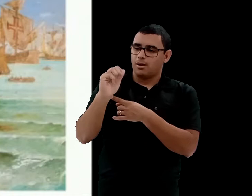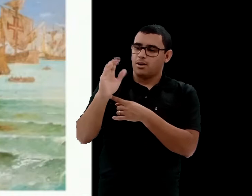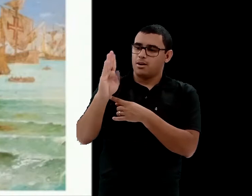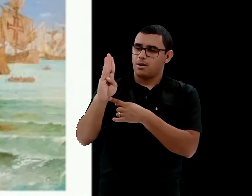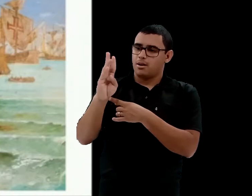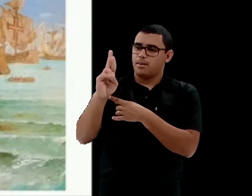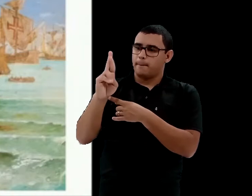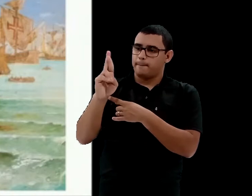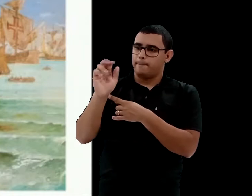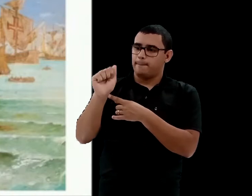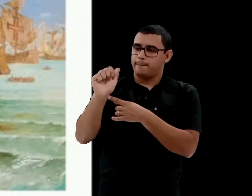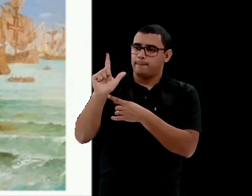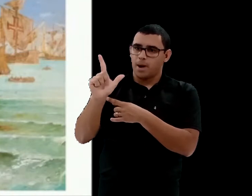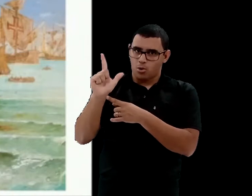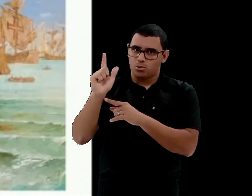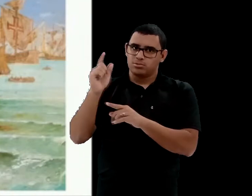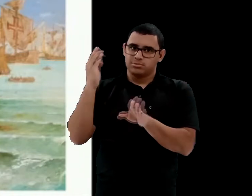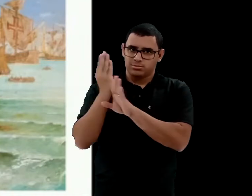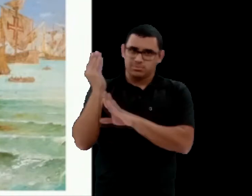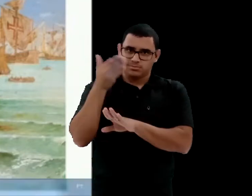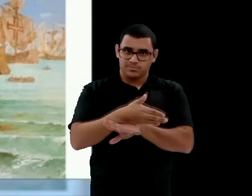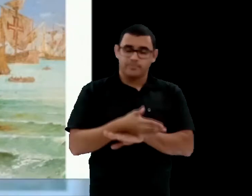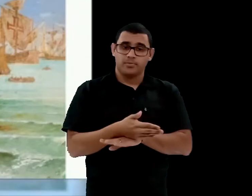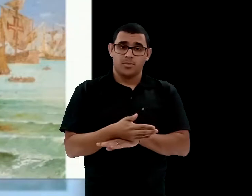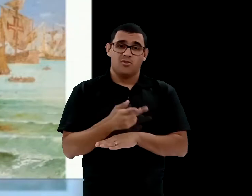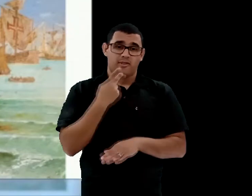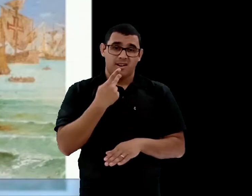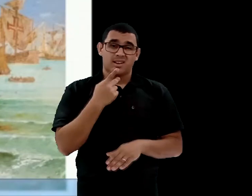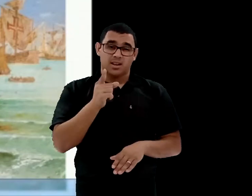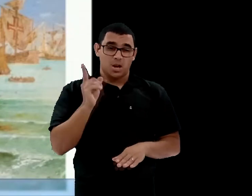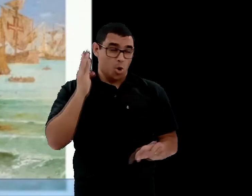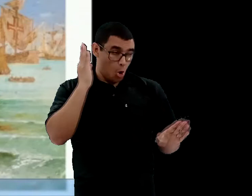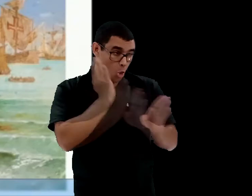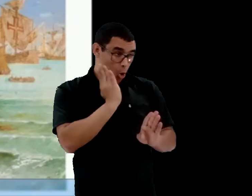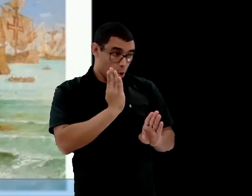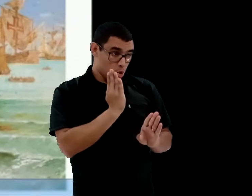descobrimento do Brasil é um grande equívoco, né? Há uma conquista.